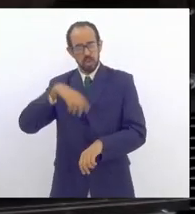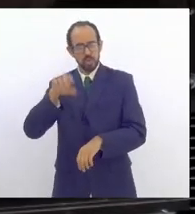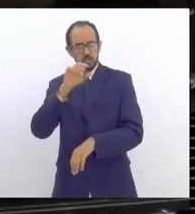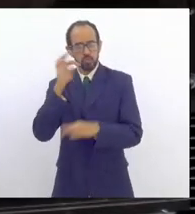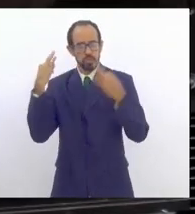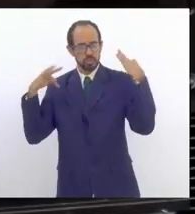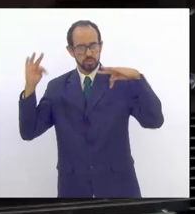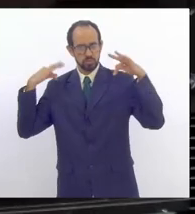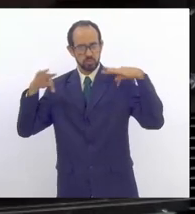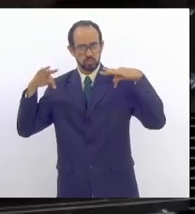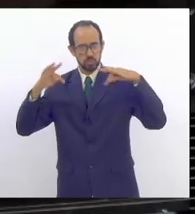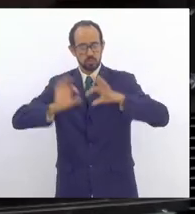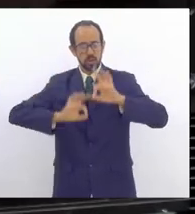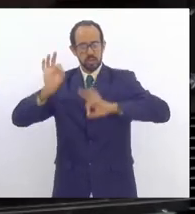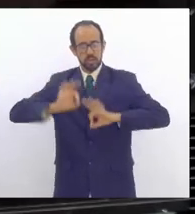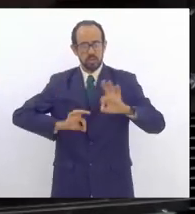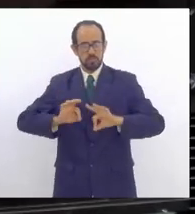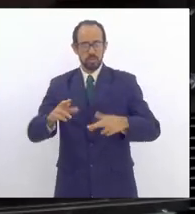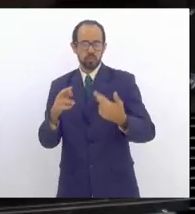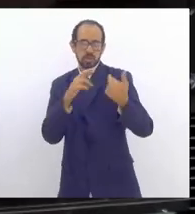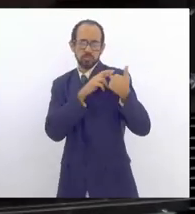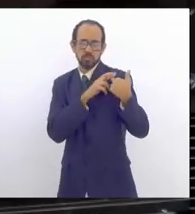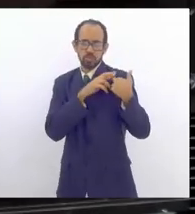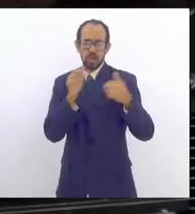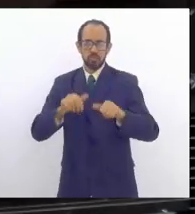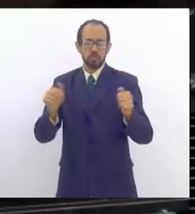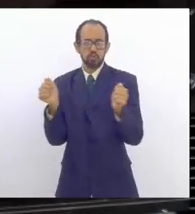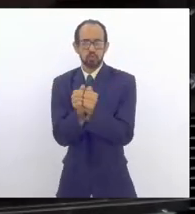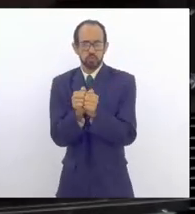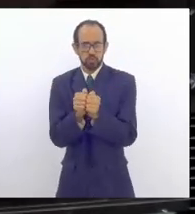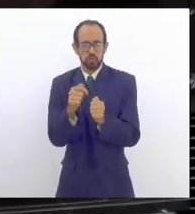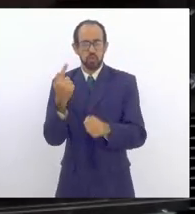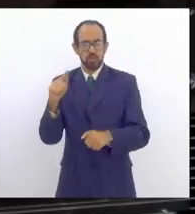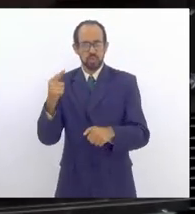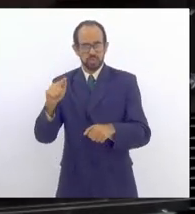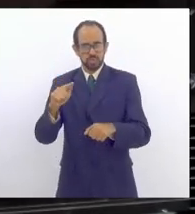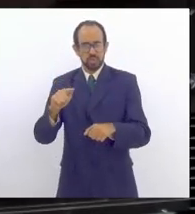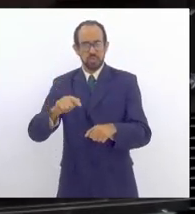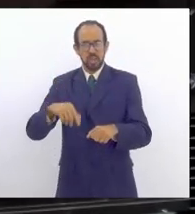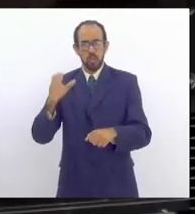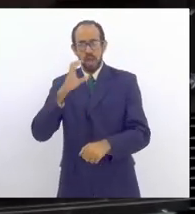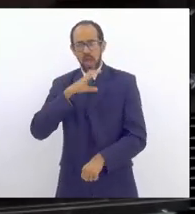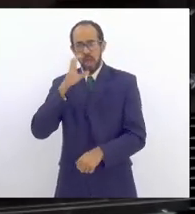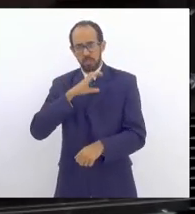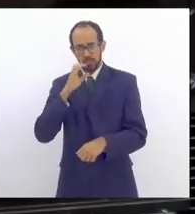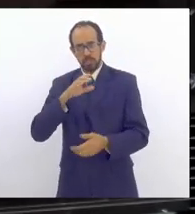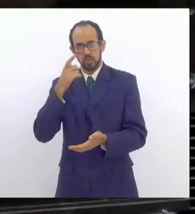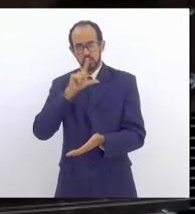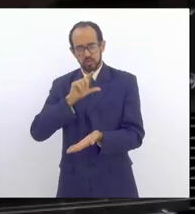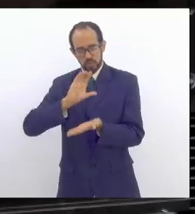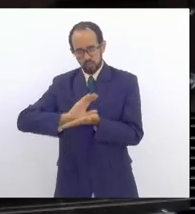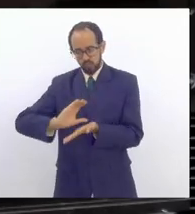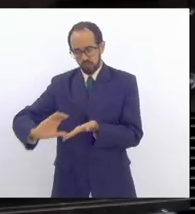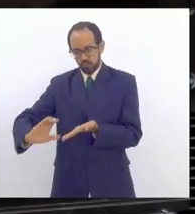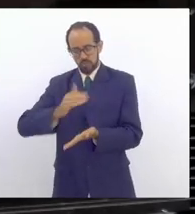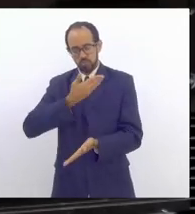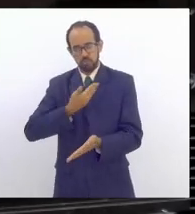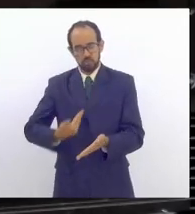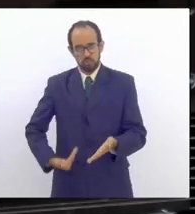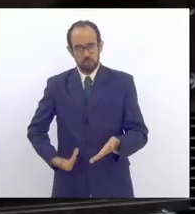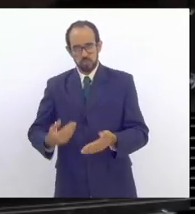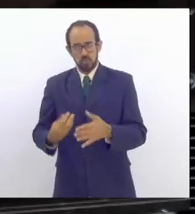planejamento responsável, aliado à gestão eficiente, dá condições de robustecer o investimento público, gerar aumento